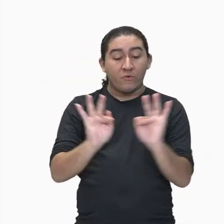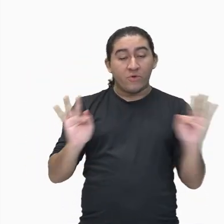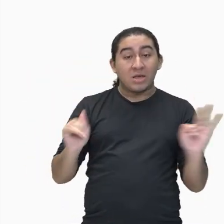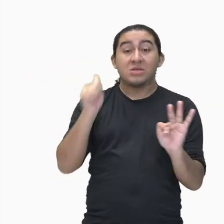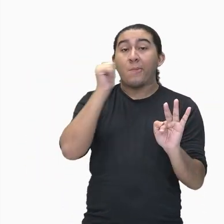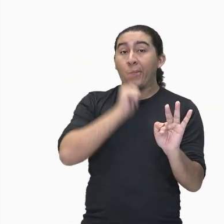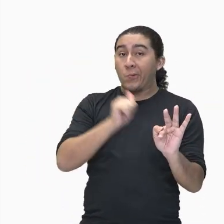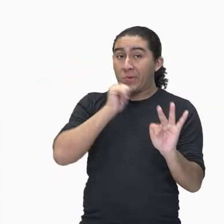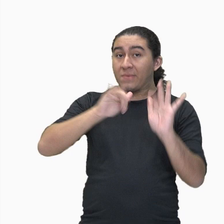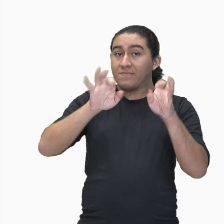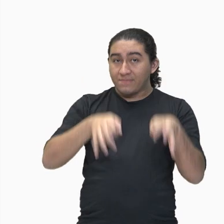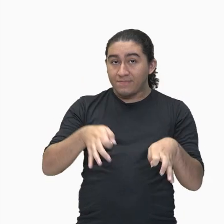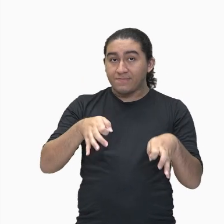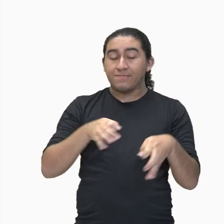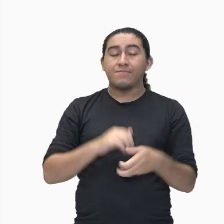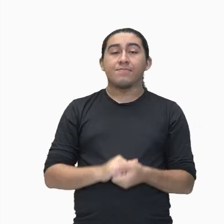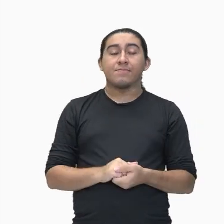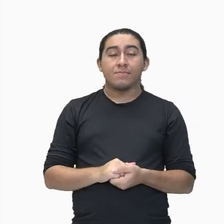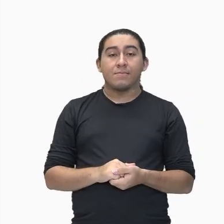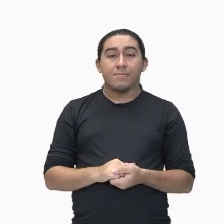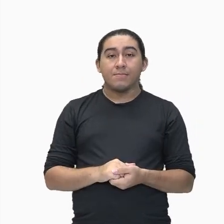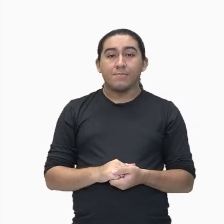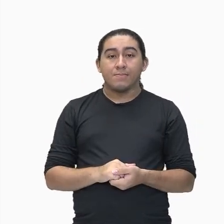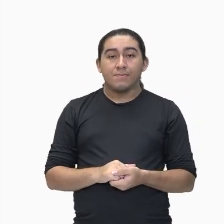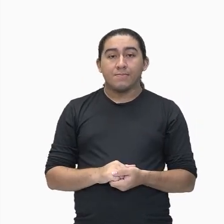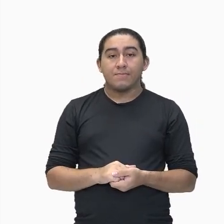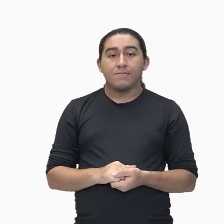o masculino e feminino.